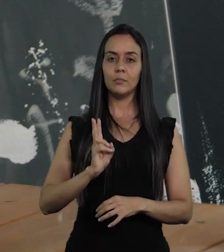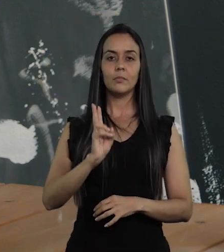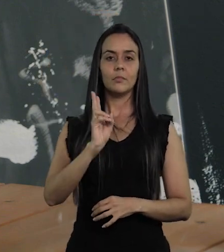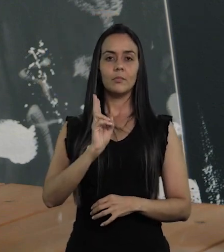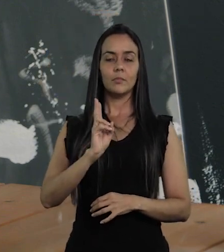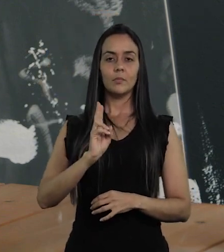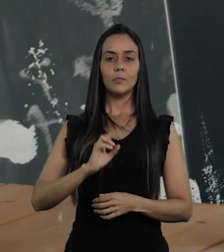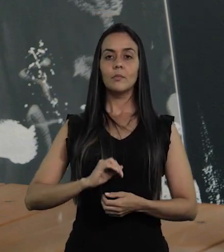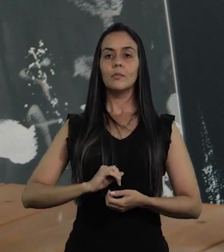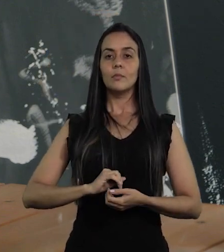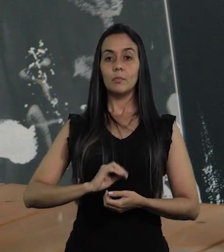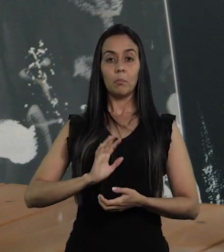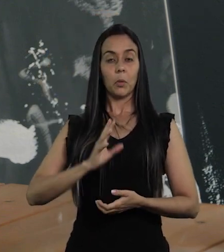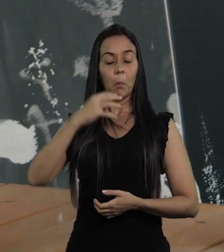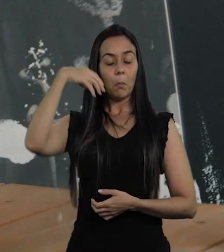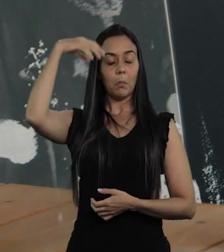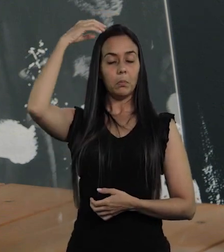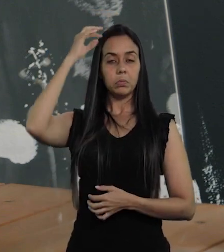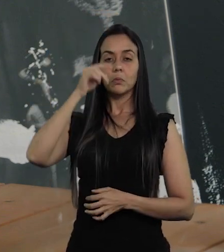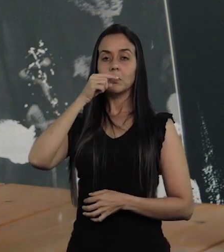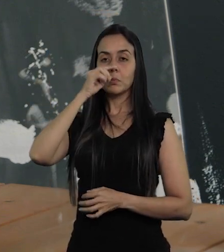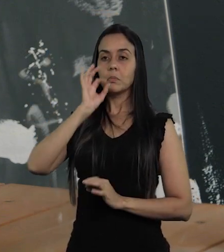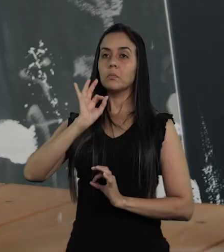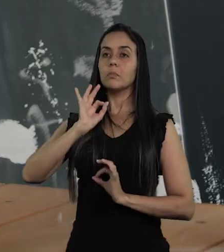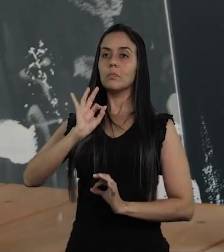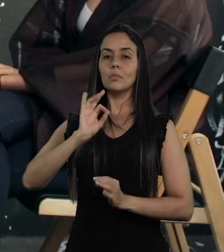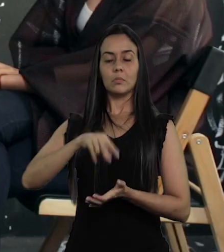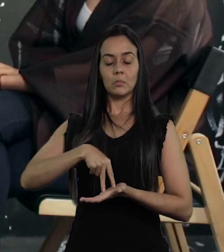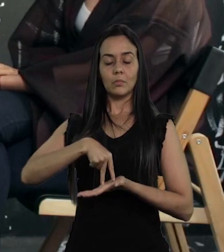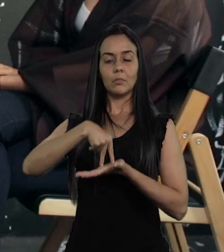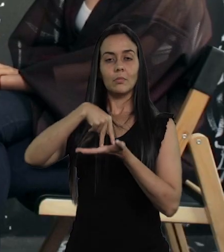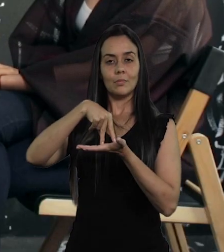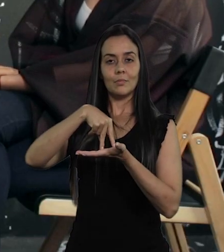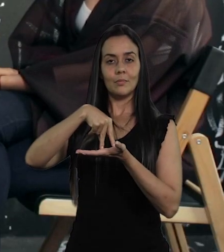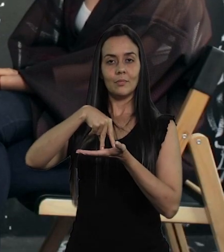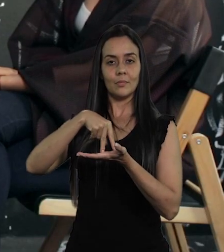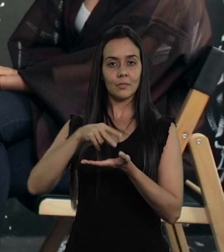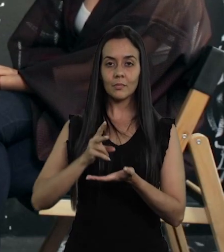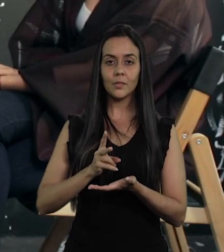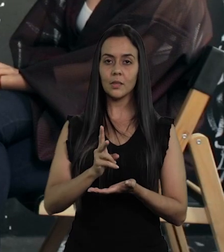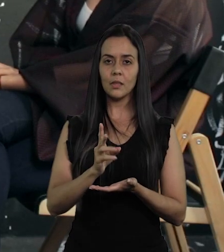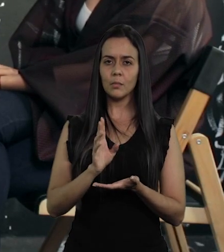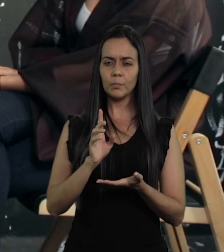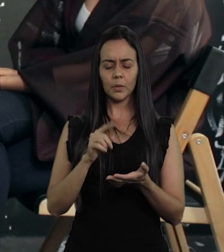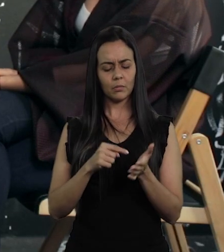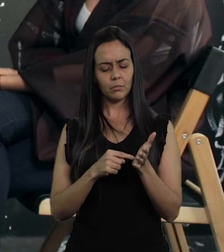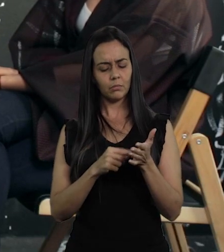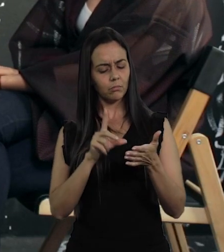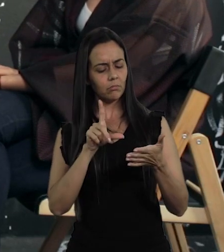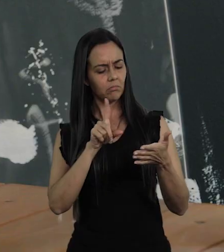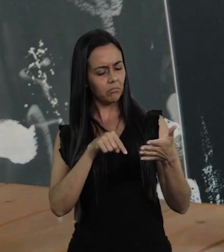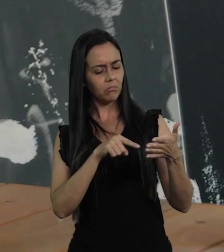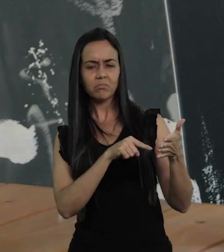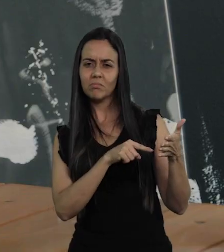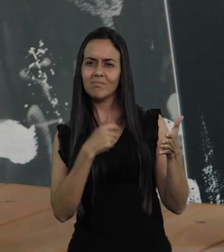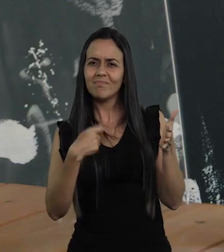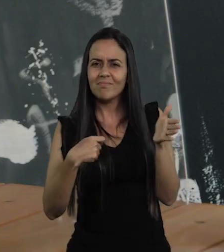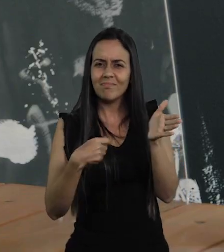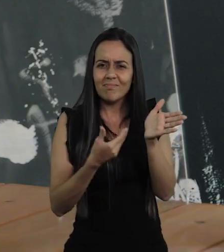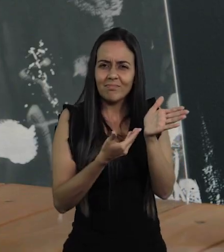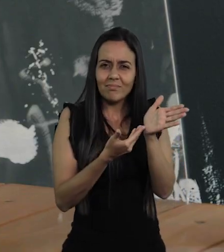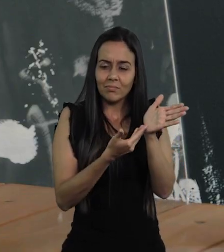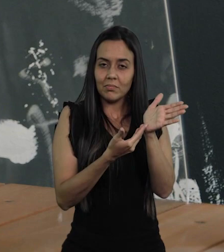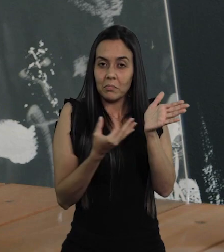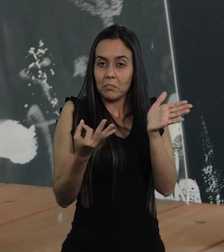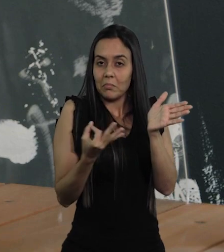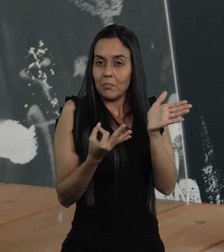e numa atitude super altiva, que era a referência que ele tinha de retrato. E muitas vezes